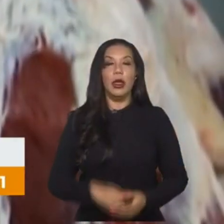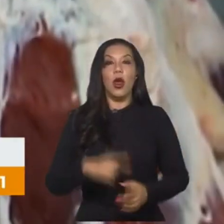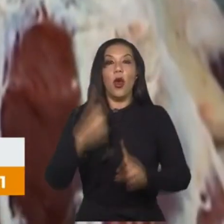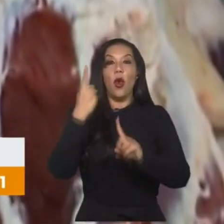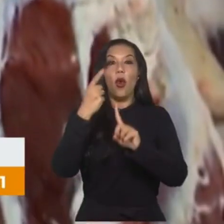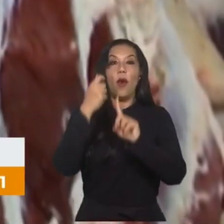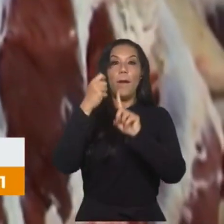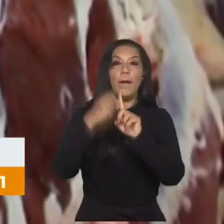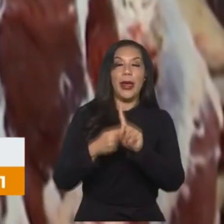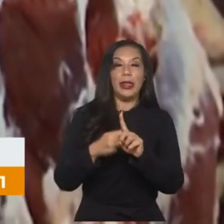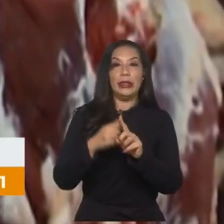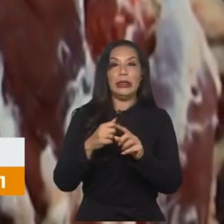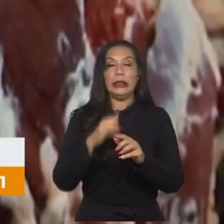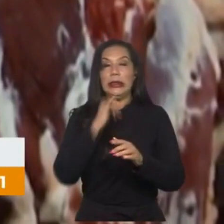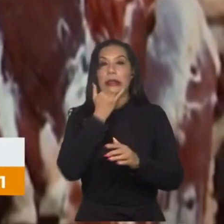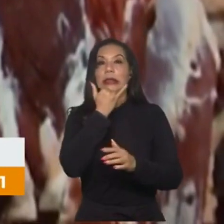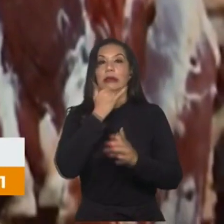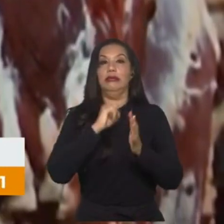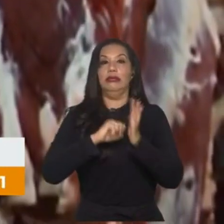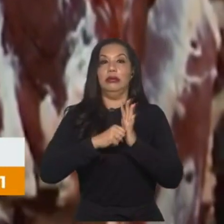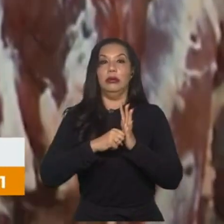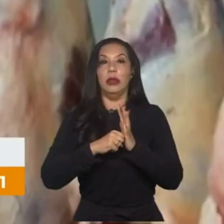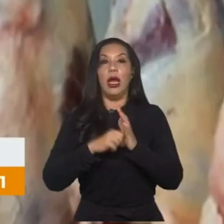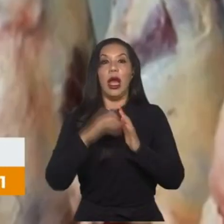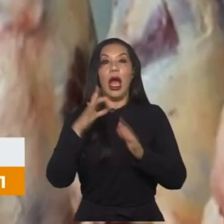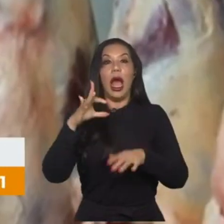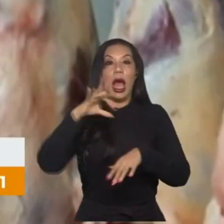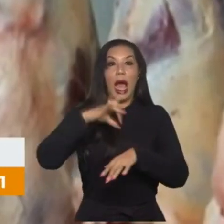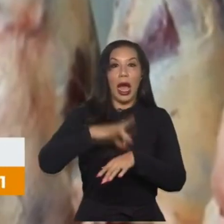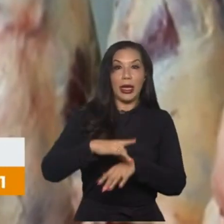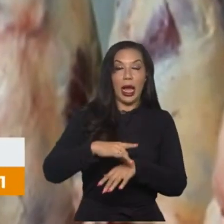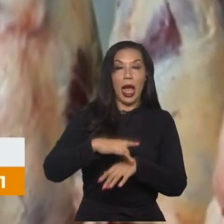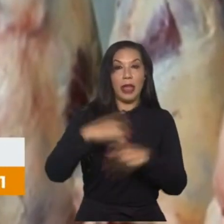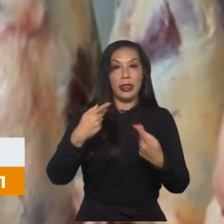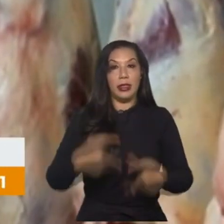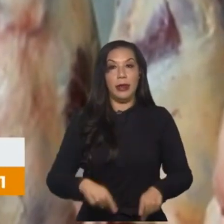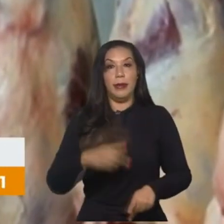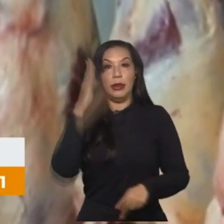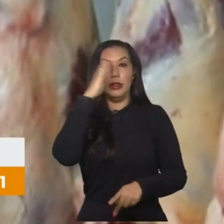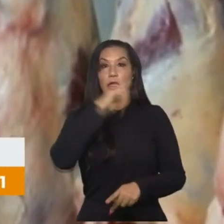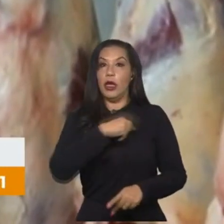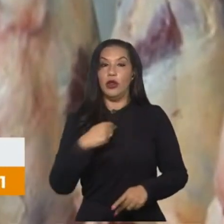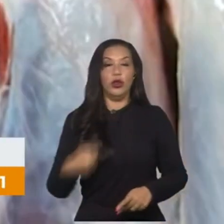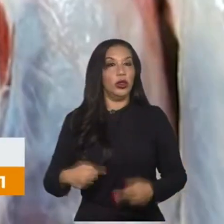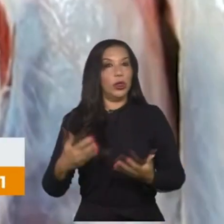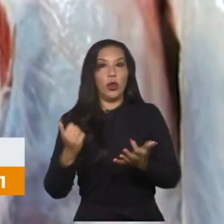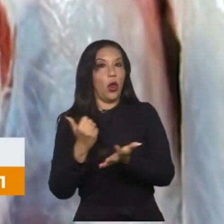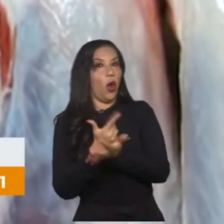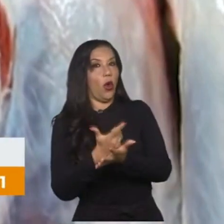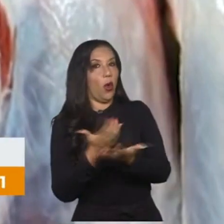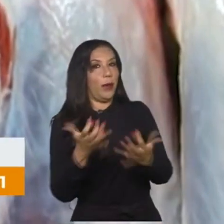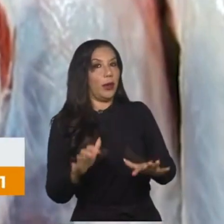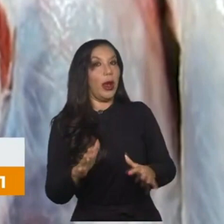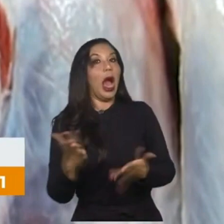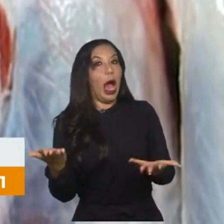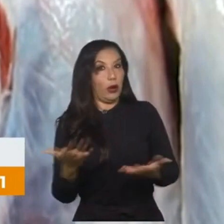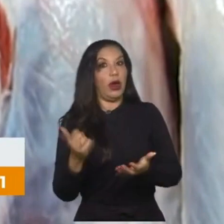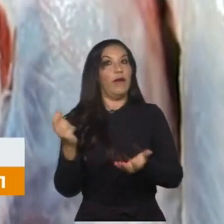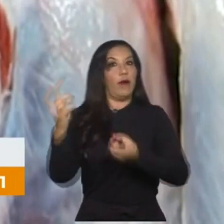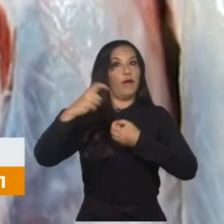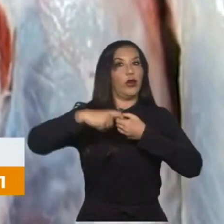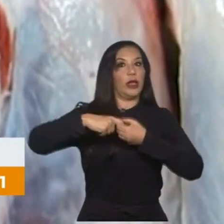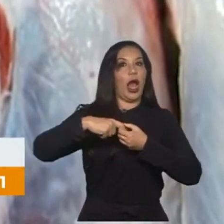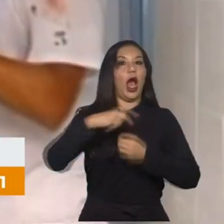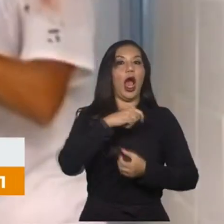o preço da carne bovina que disparou nos últimos anos pode registrar a maior queda desde o início do plano real